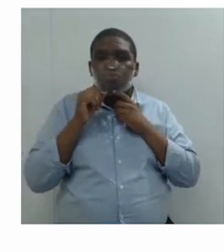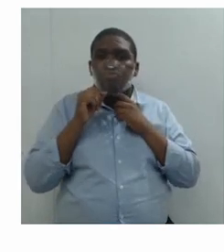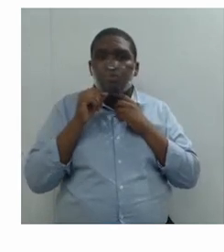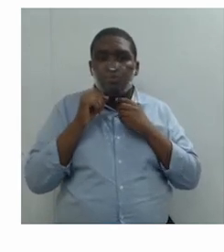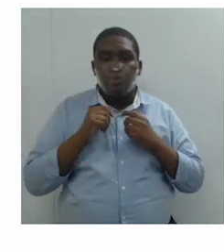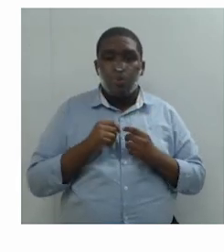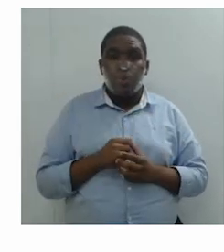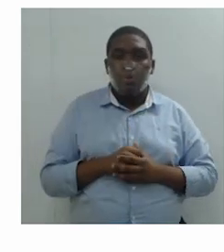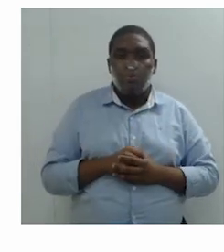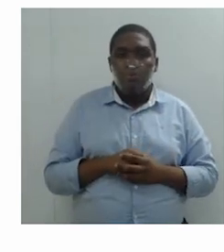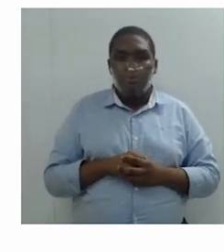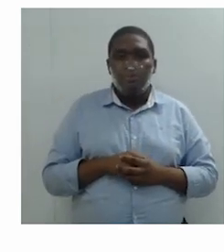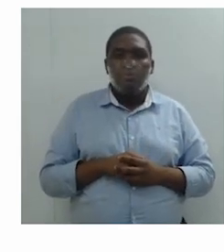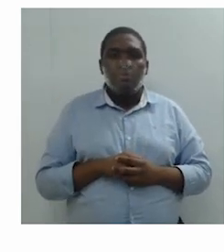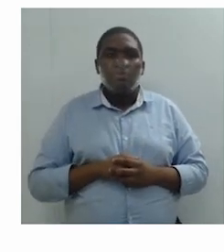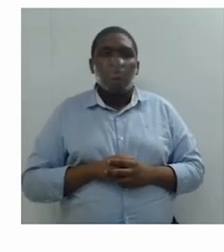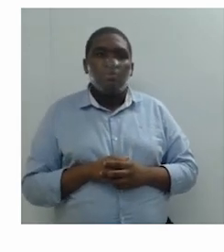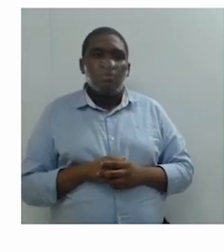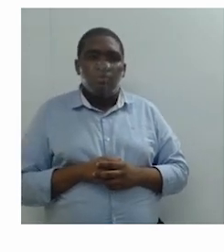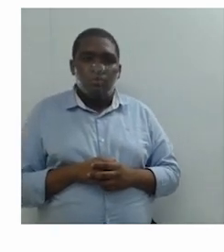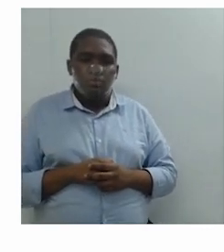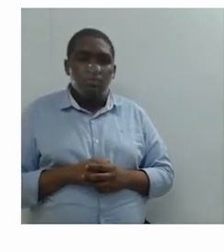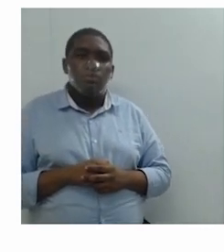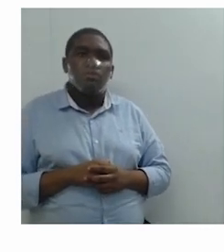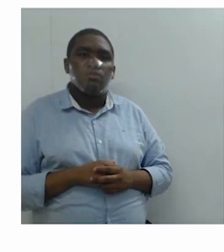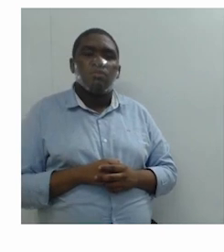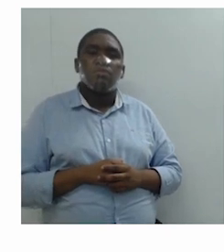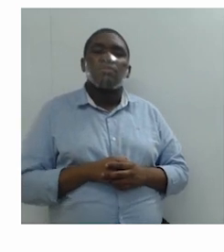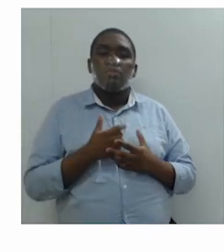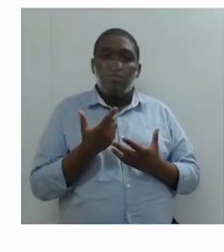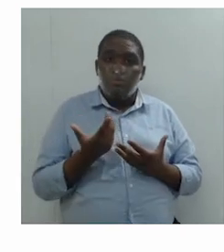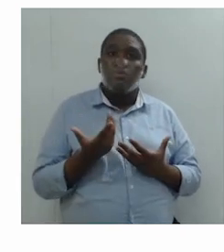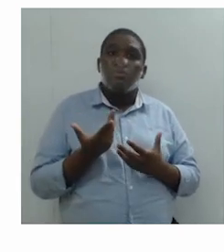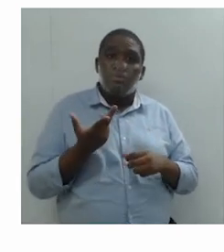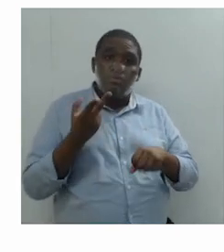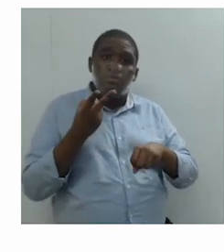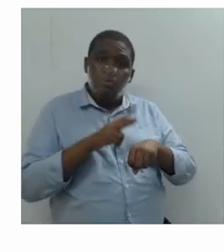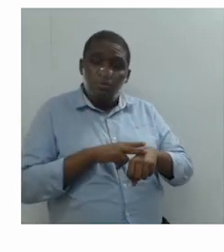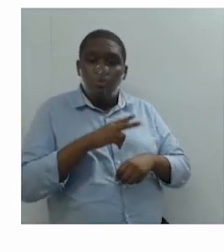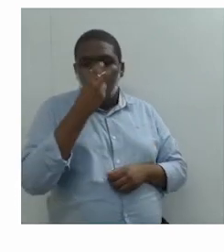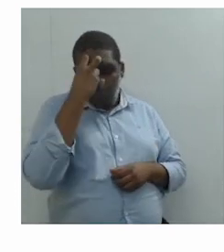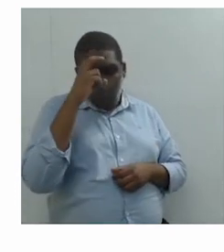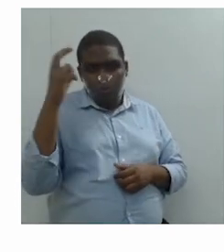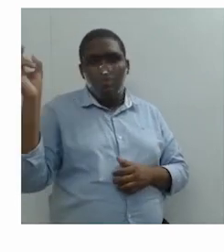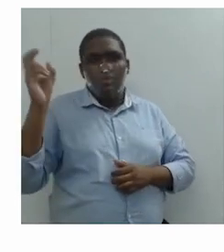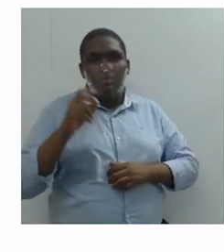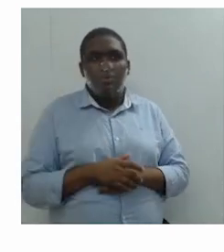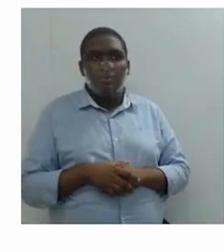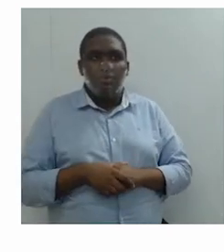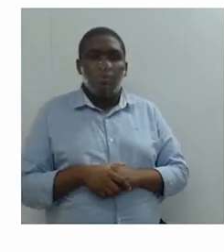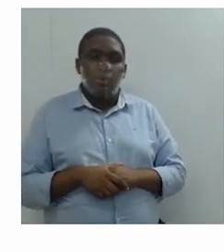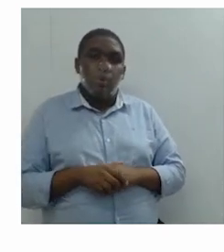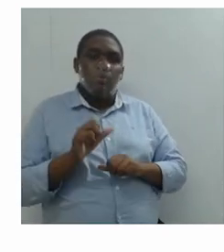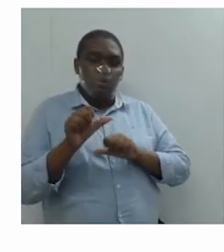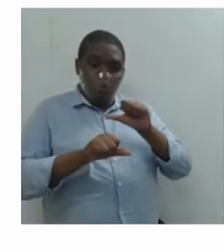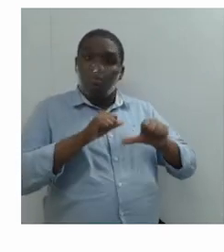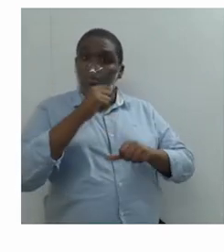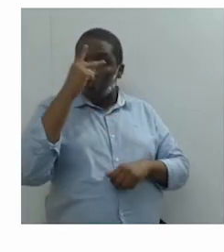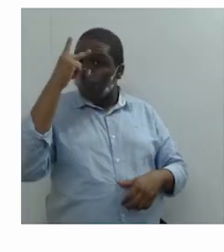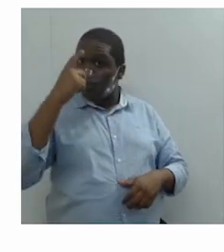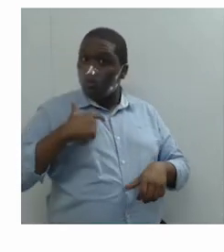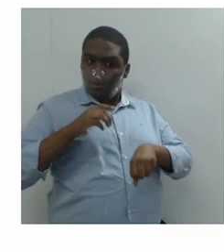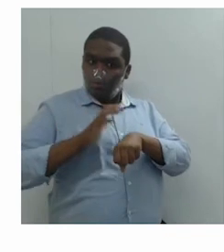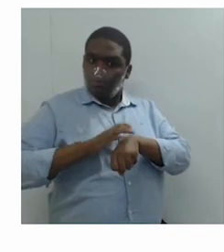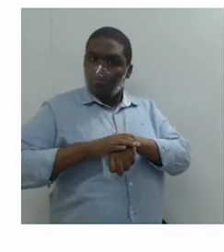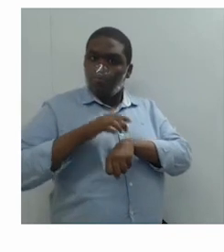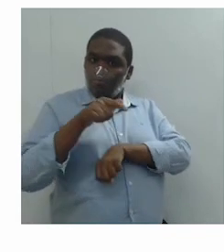isso, são hidrelétrica e cidade, são paisagens culturais. Elas foram transformadas pelo homem.